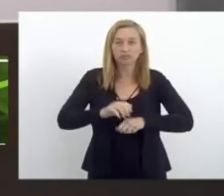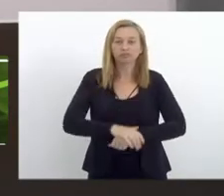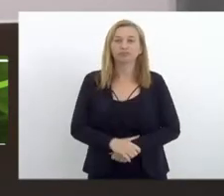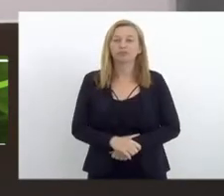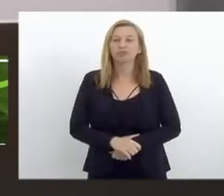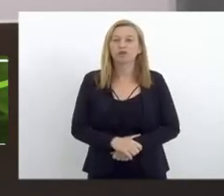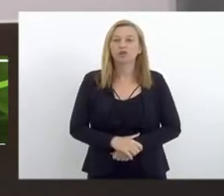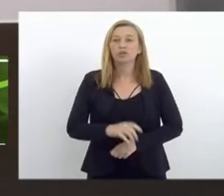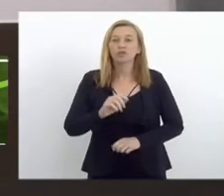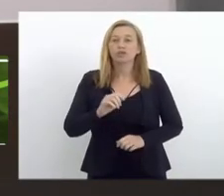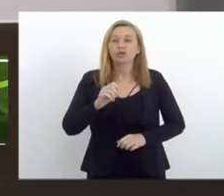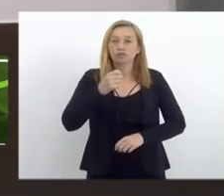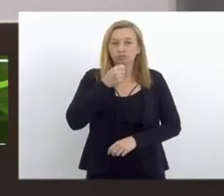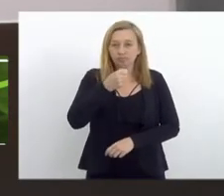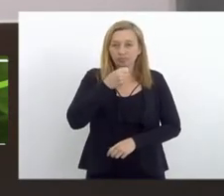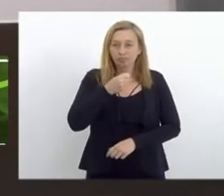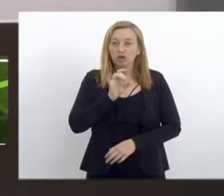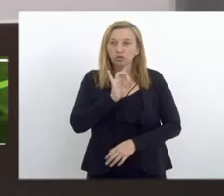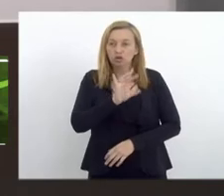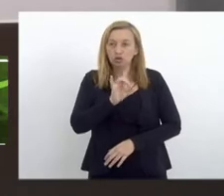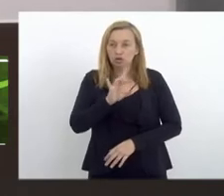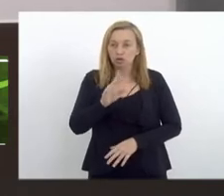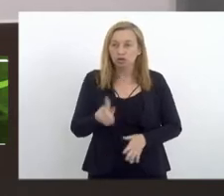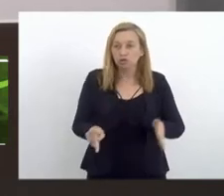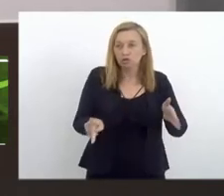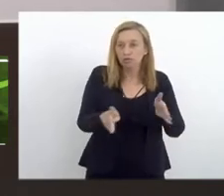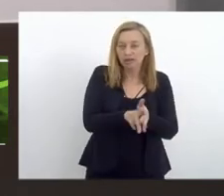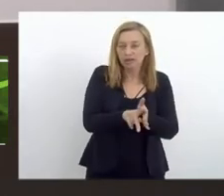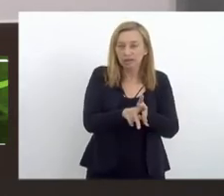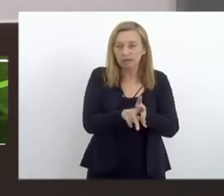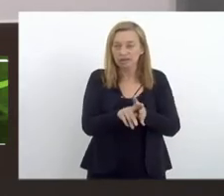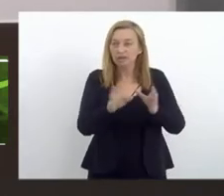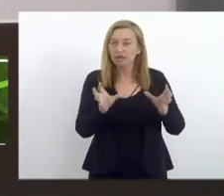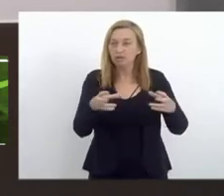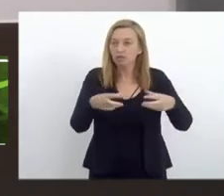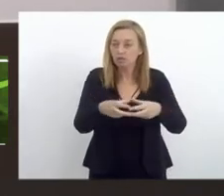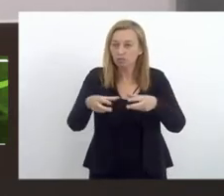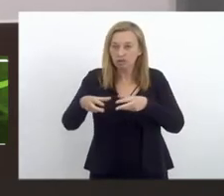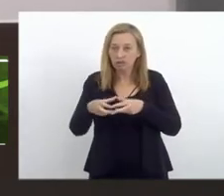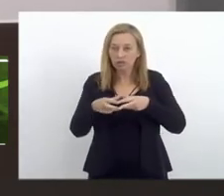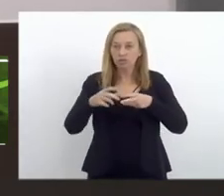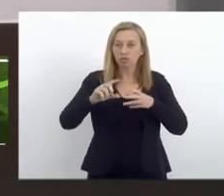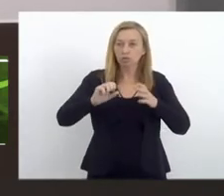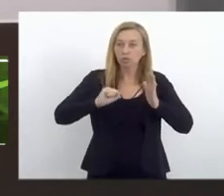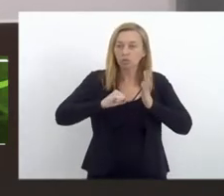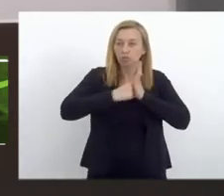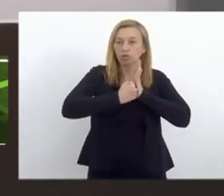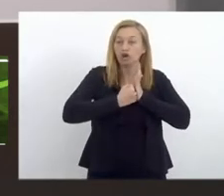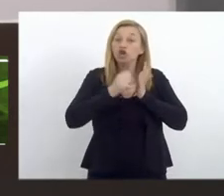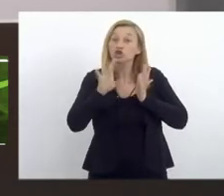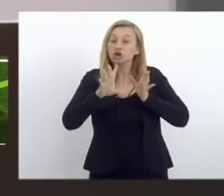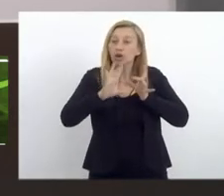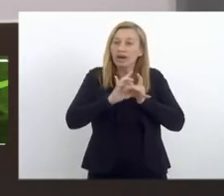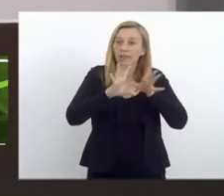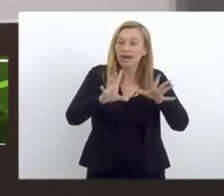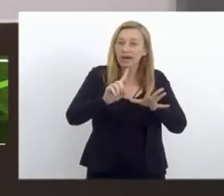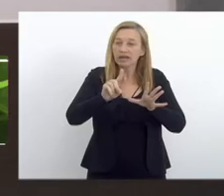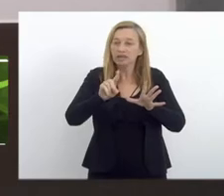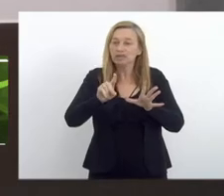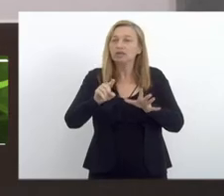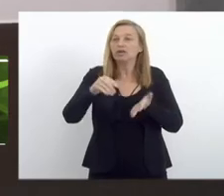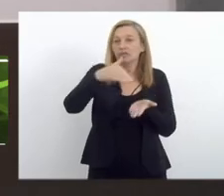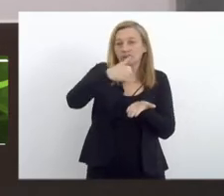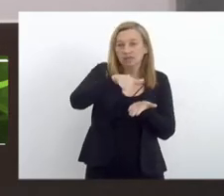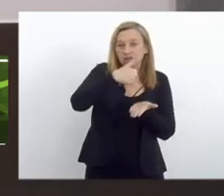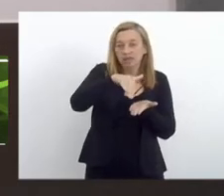Os microfones, exceto dos membros desta comissão, estão desligados e serão liberados pelo